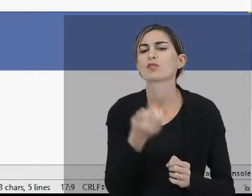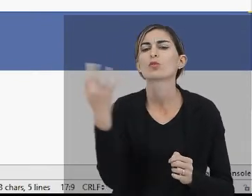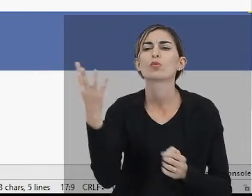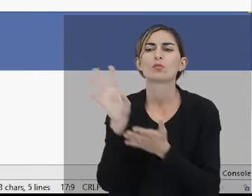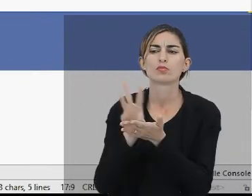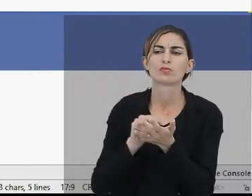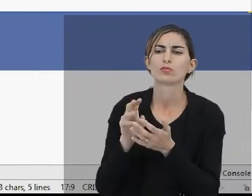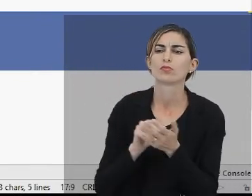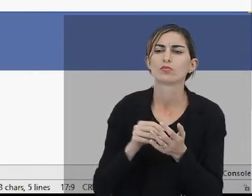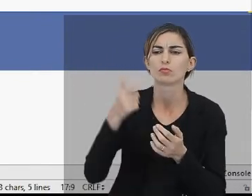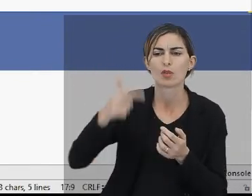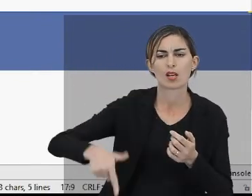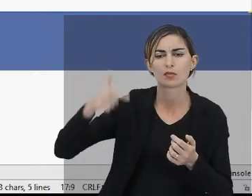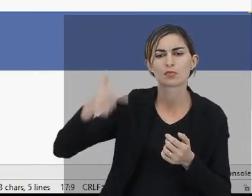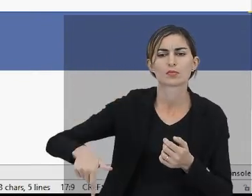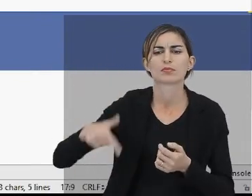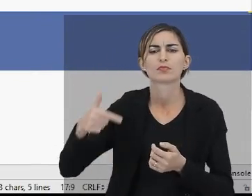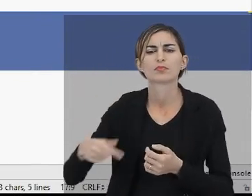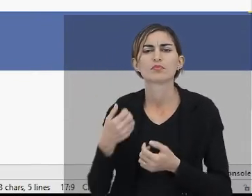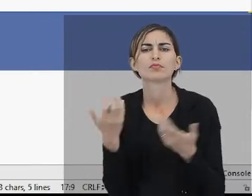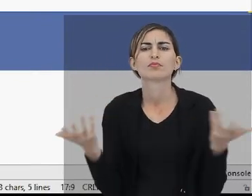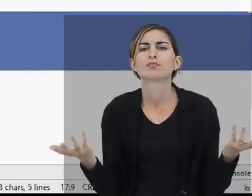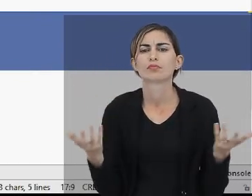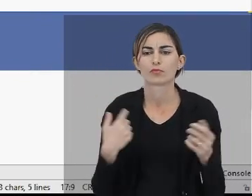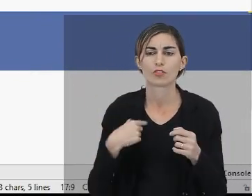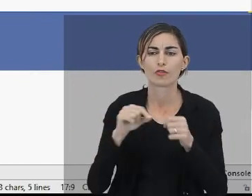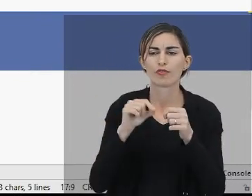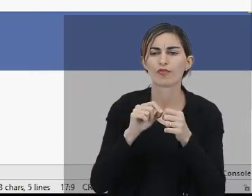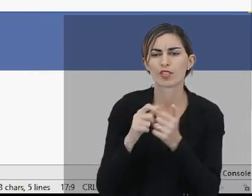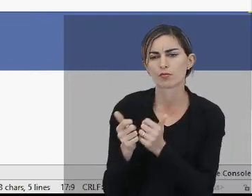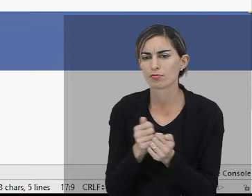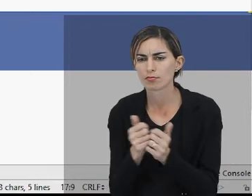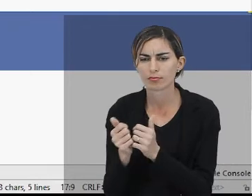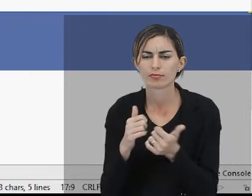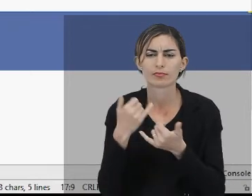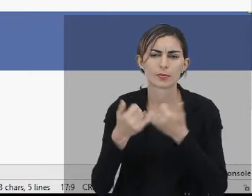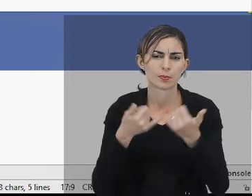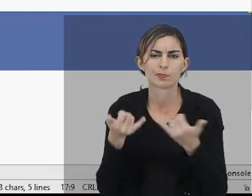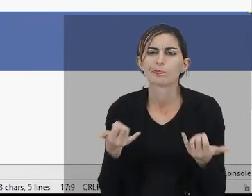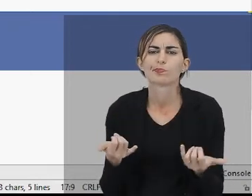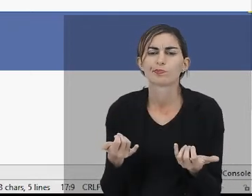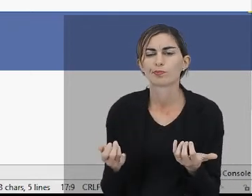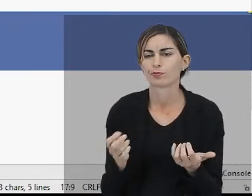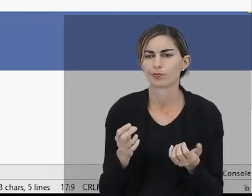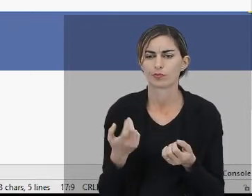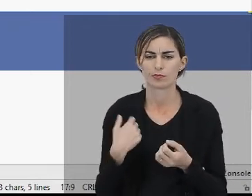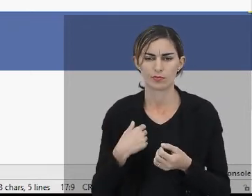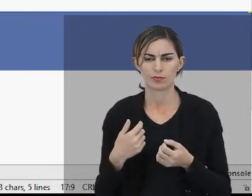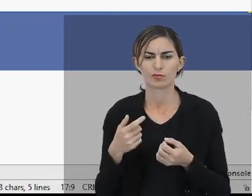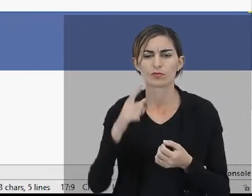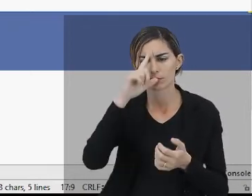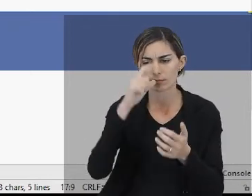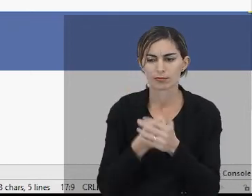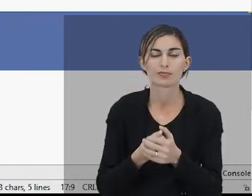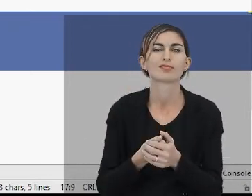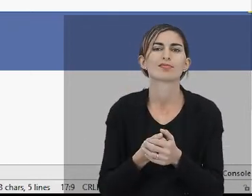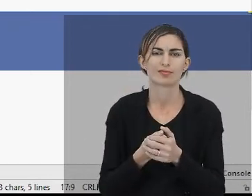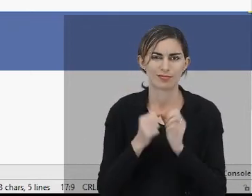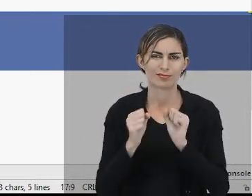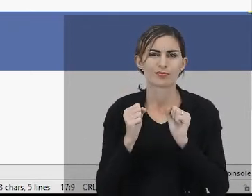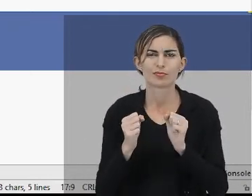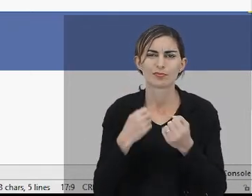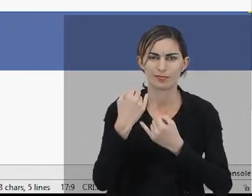quantidade de repetições. Imagine que você fez um joguinho e o usuário ele pode